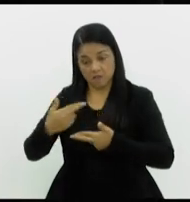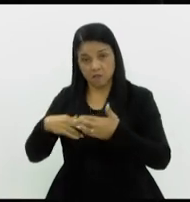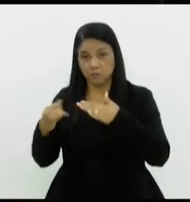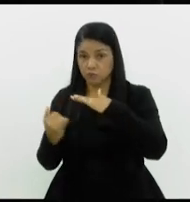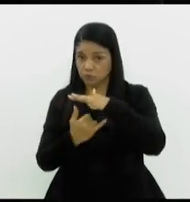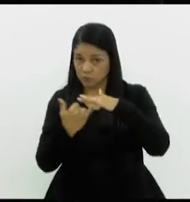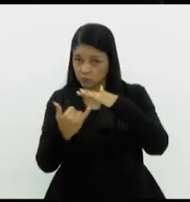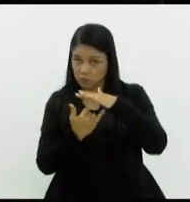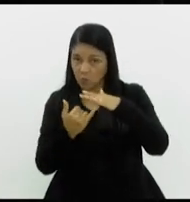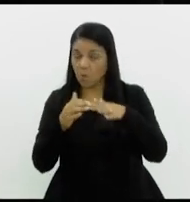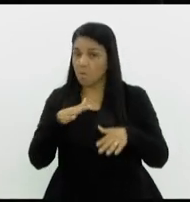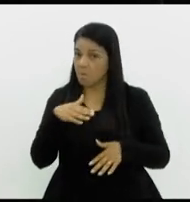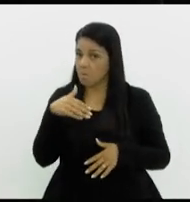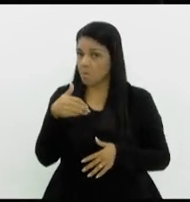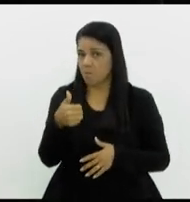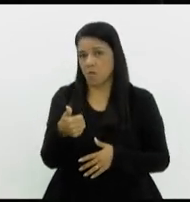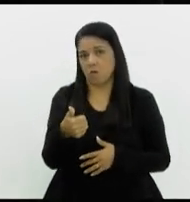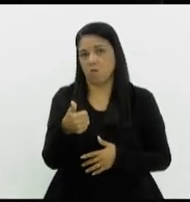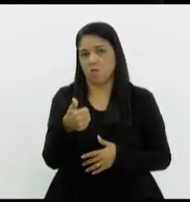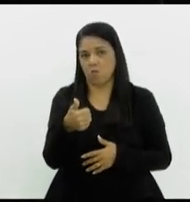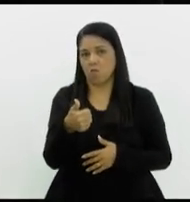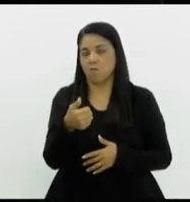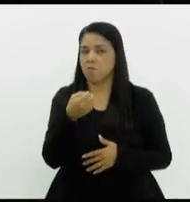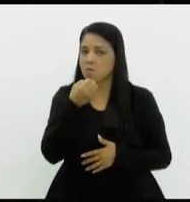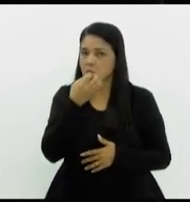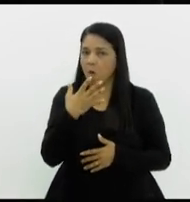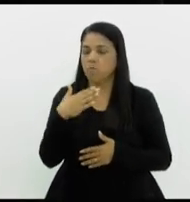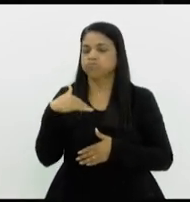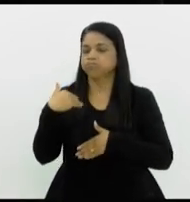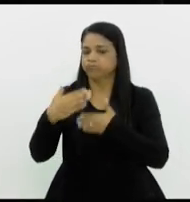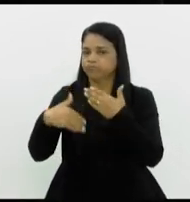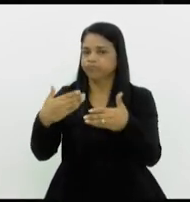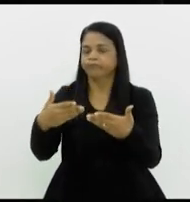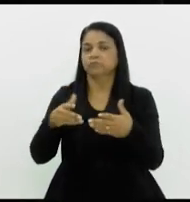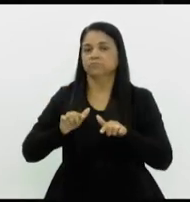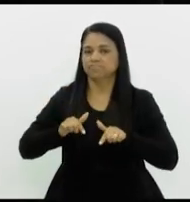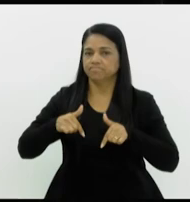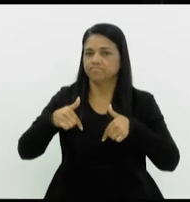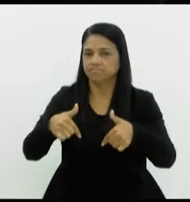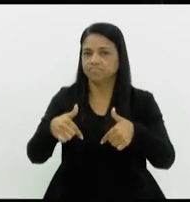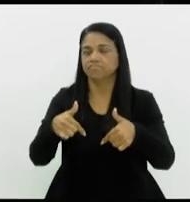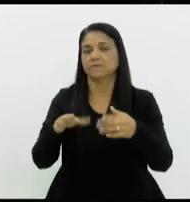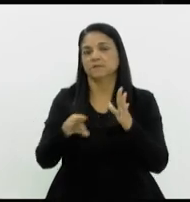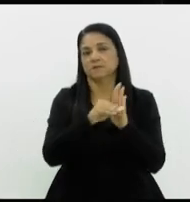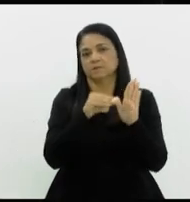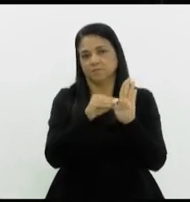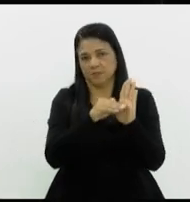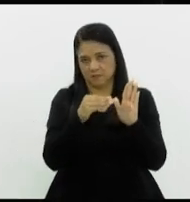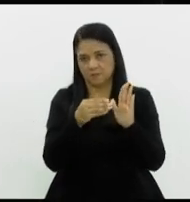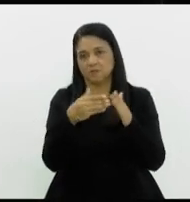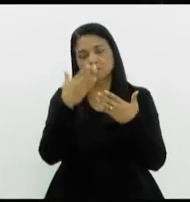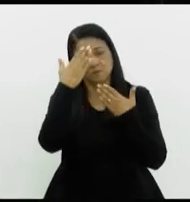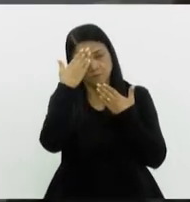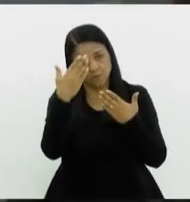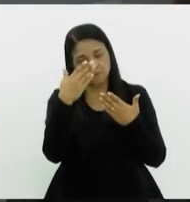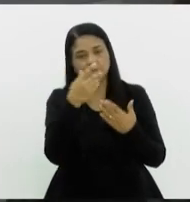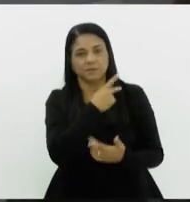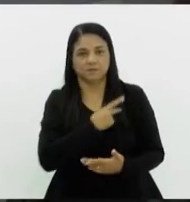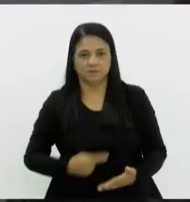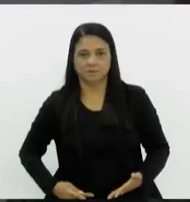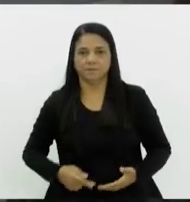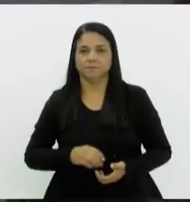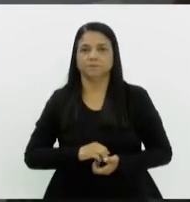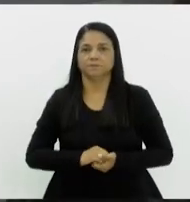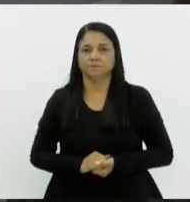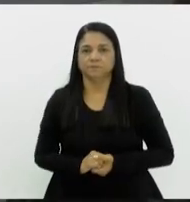institucional melhore para o bom andamento da execução dessas emendas. Obrigada, presidenta.